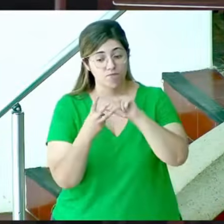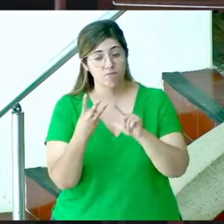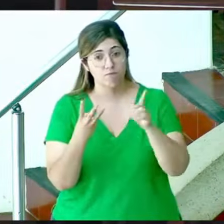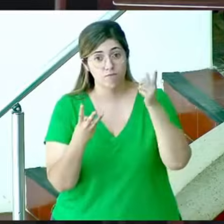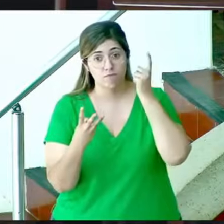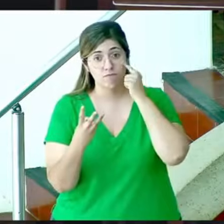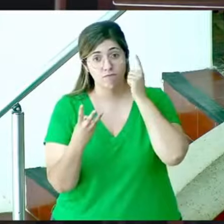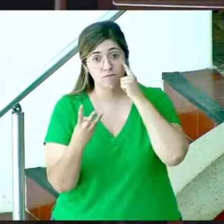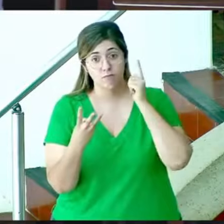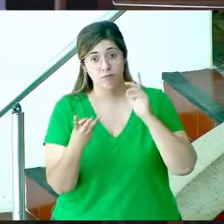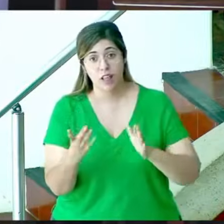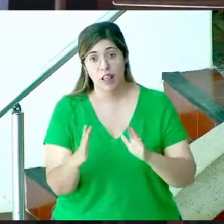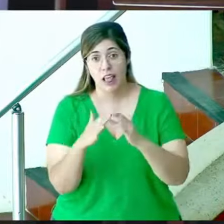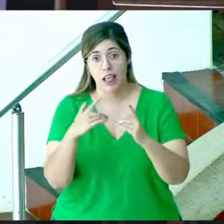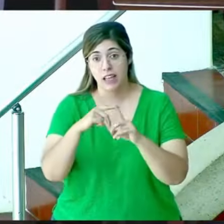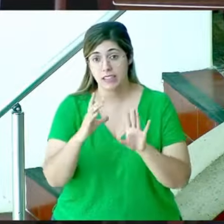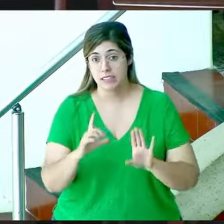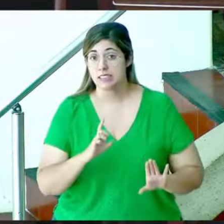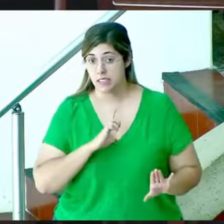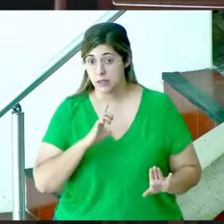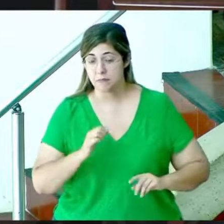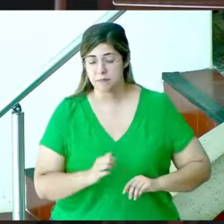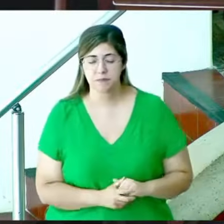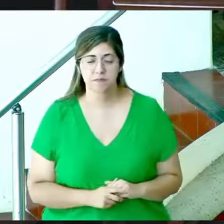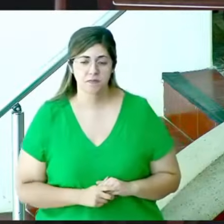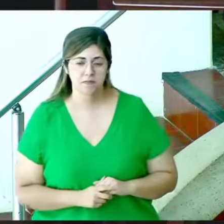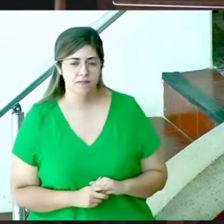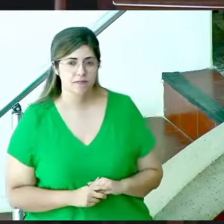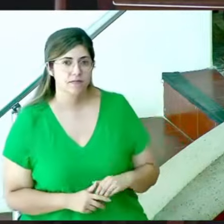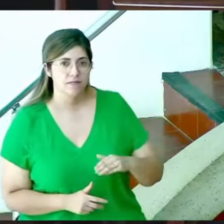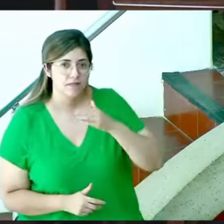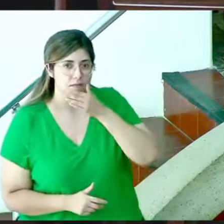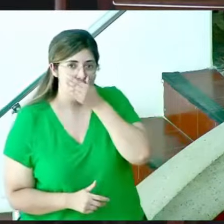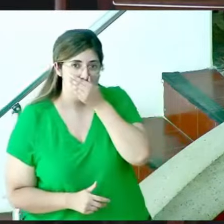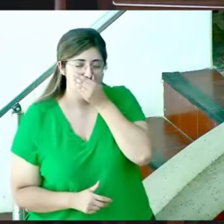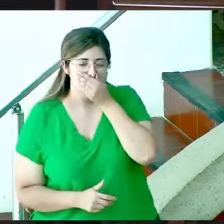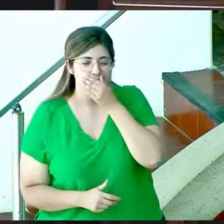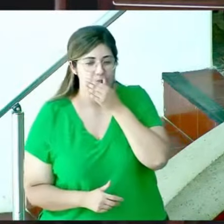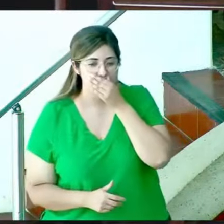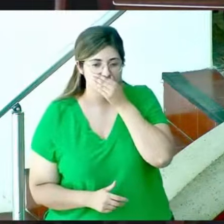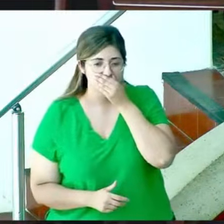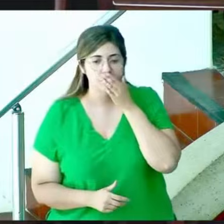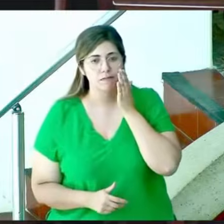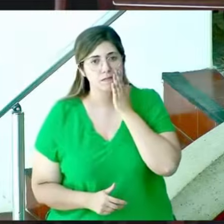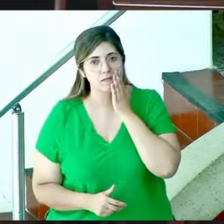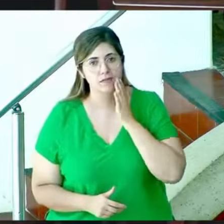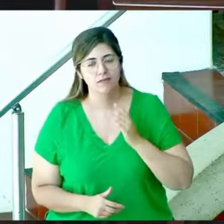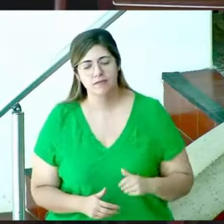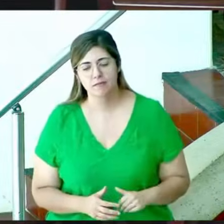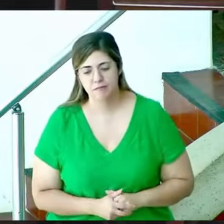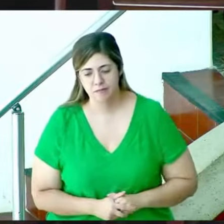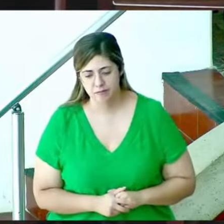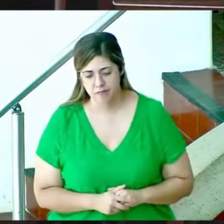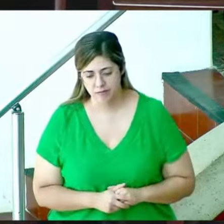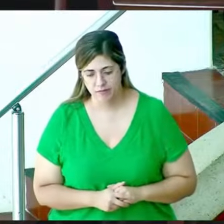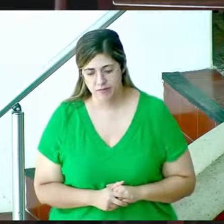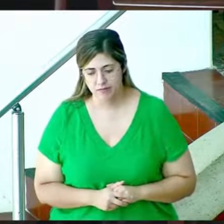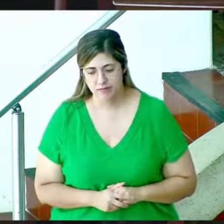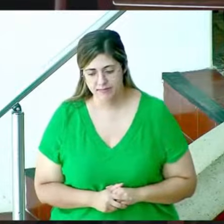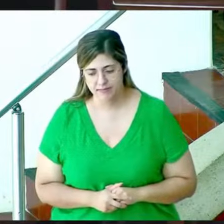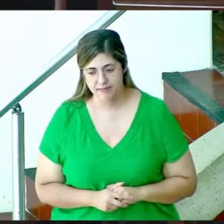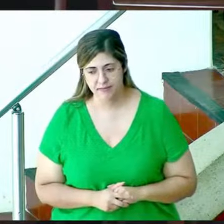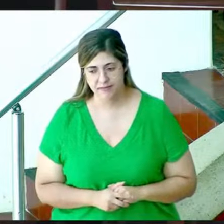uma igreja ser. Para eu, você, todos nós juntos sermos, para que nós não sejamos uma espécie de